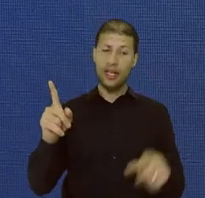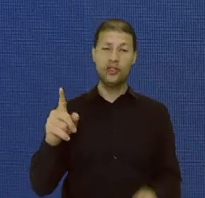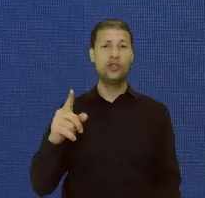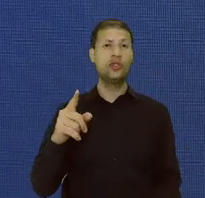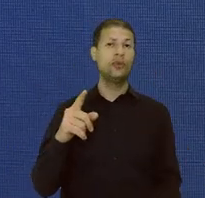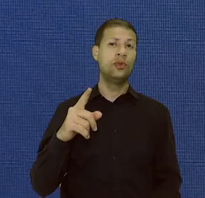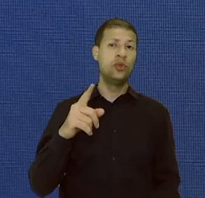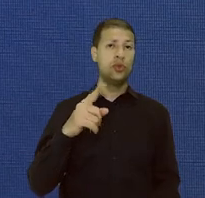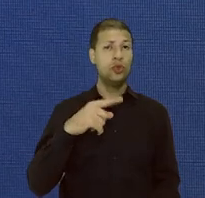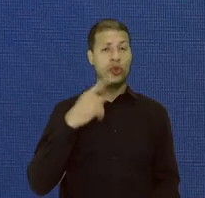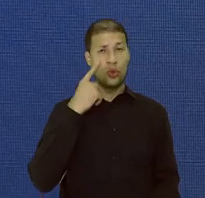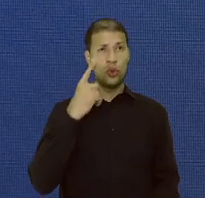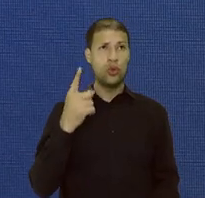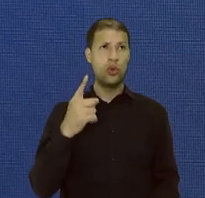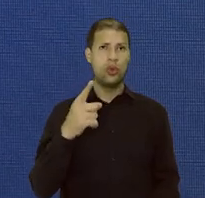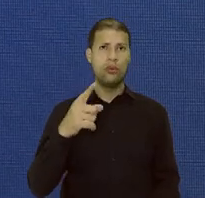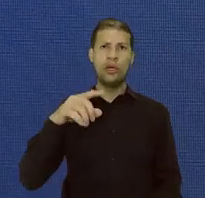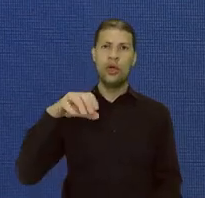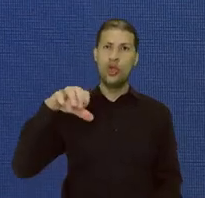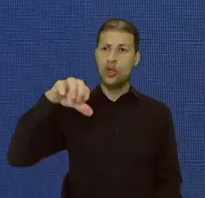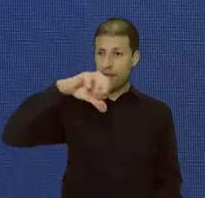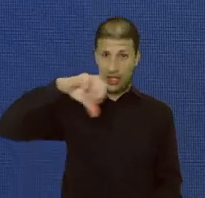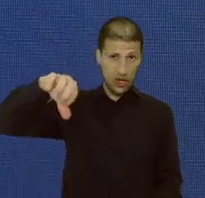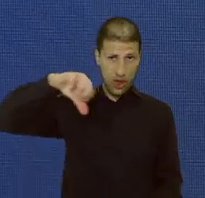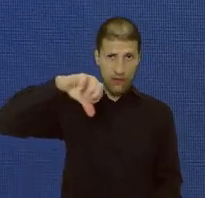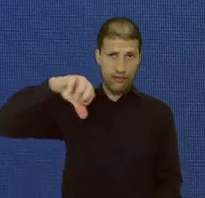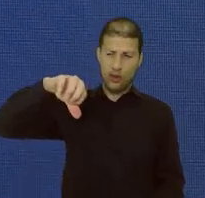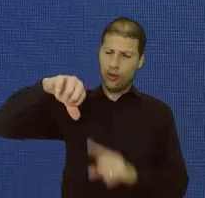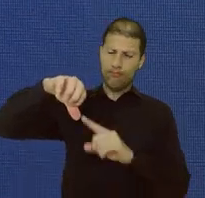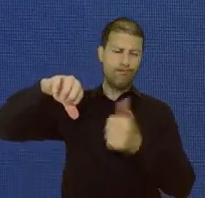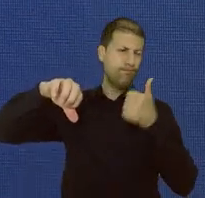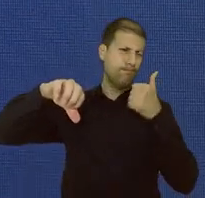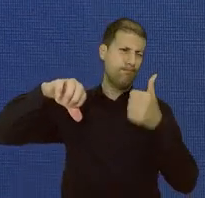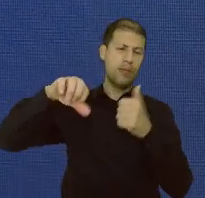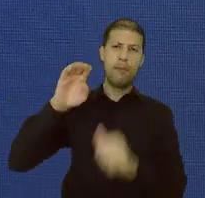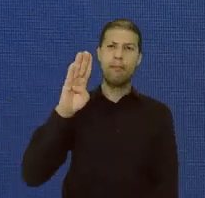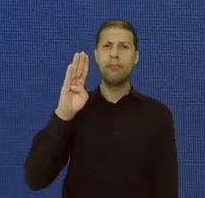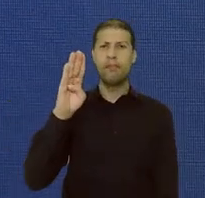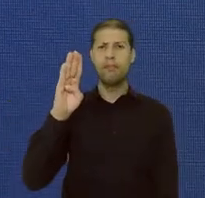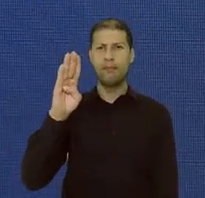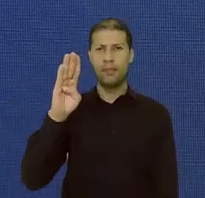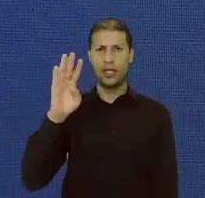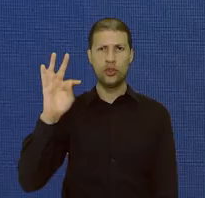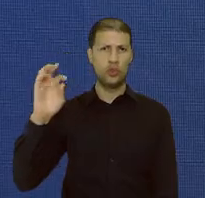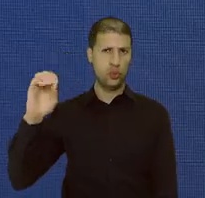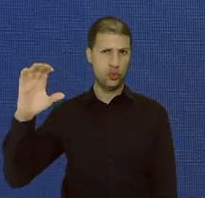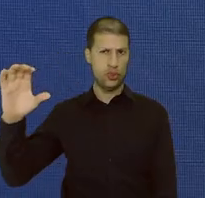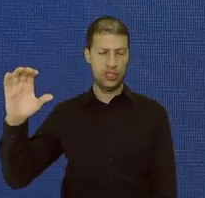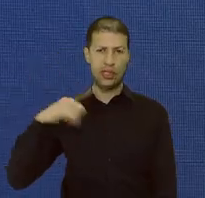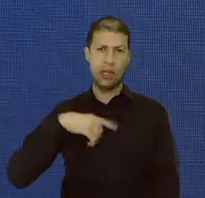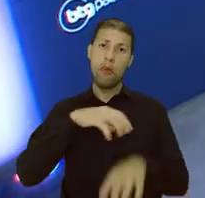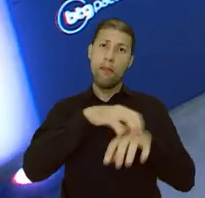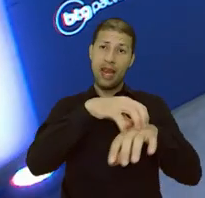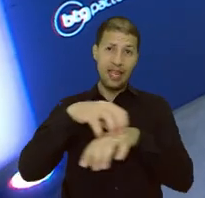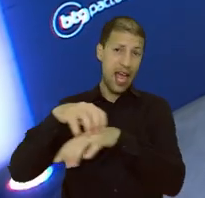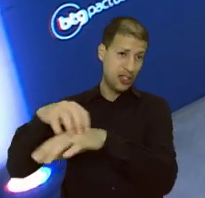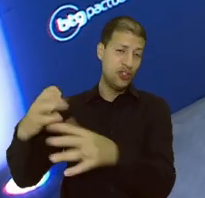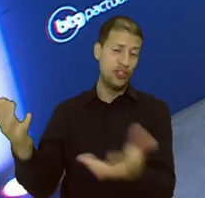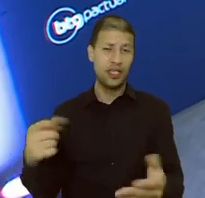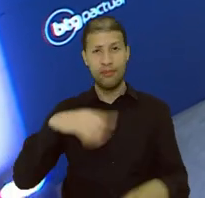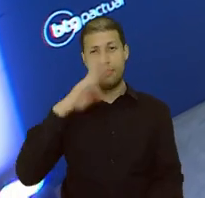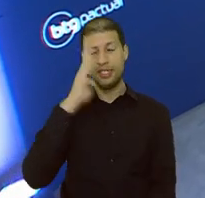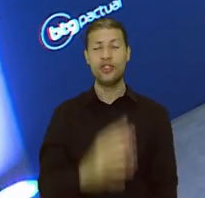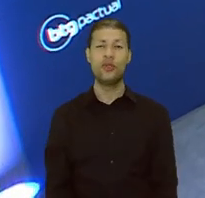por exemplo 99 para gente é um foi um case de embora envolve mobilidade aqui no Brasil